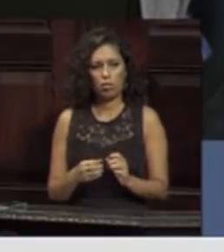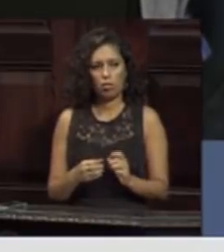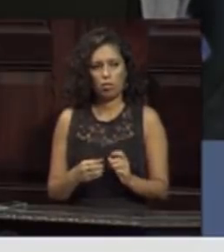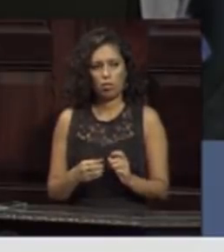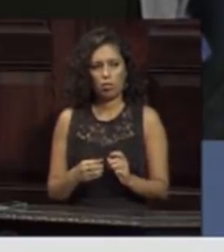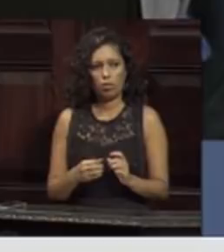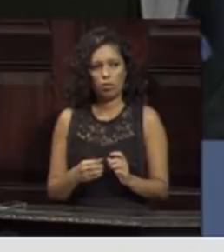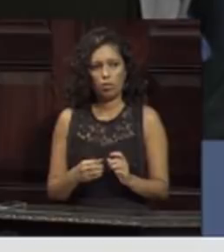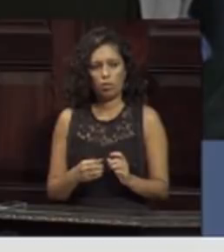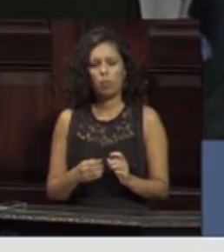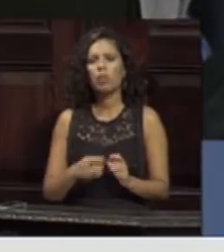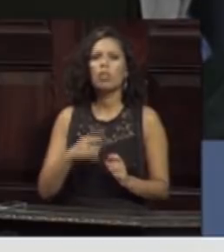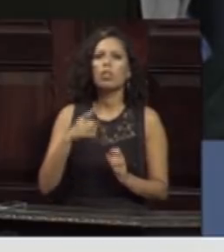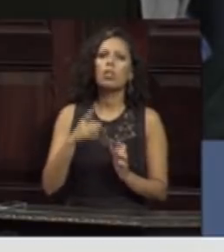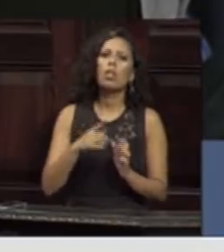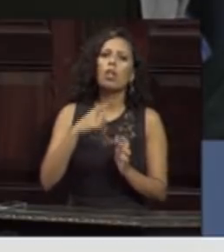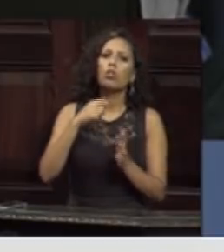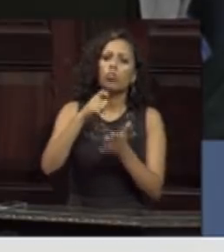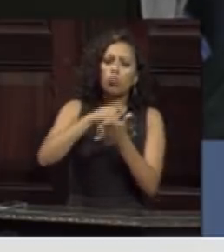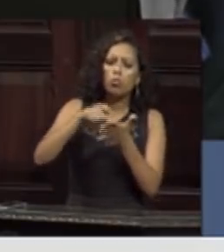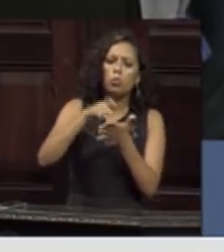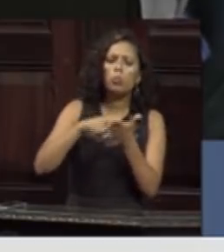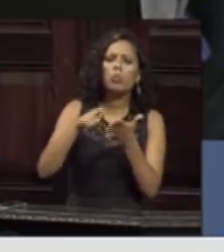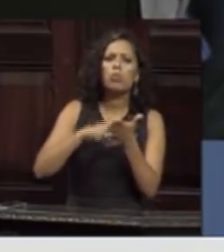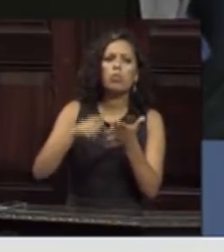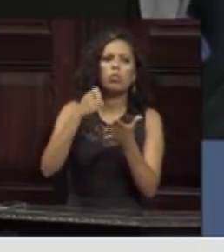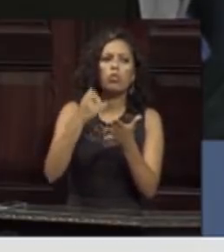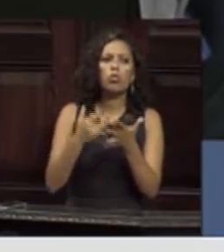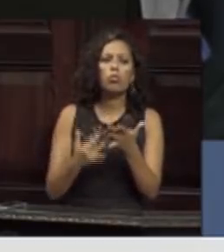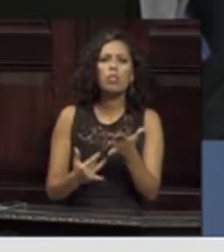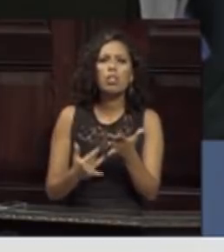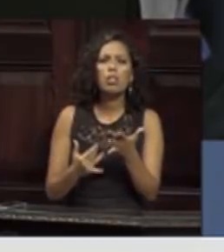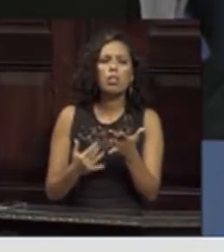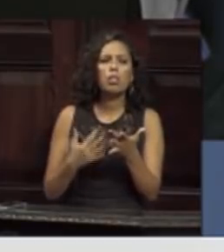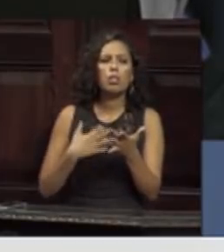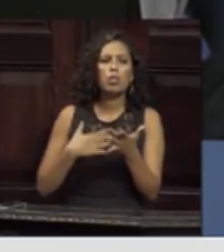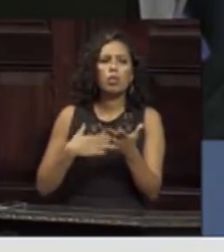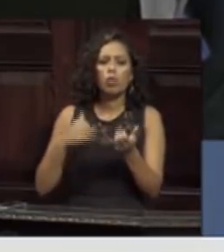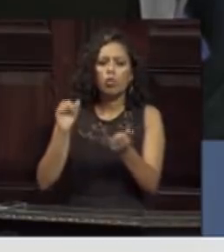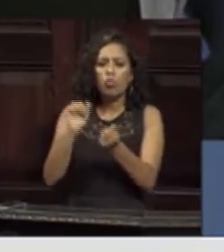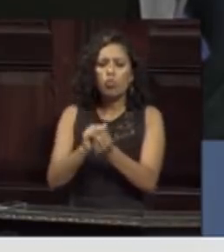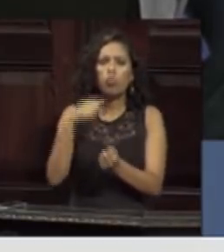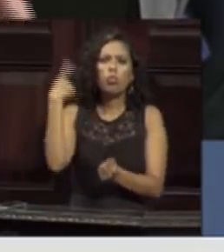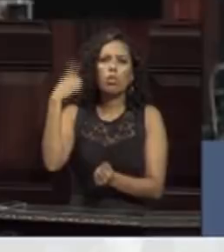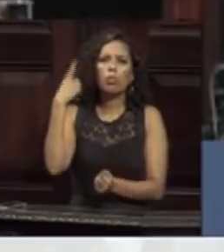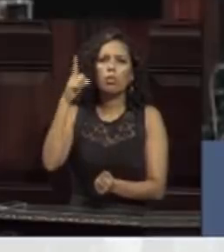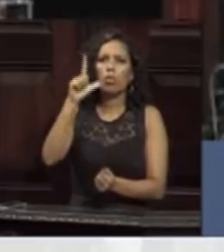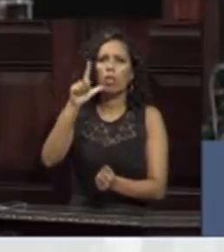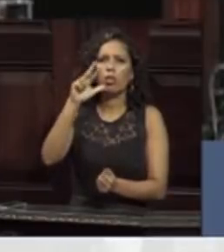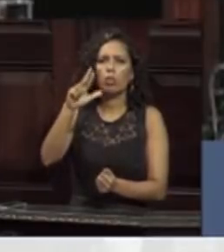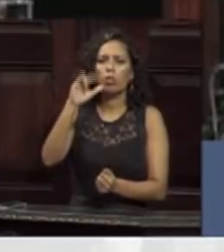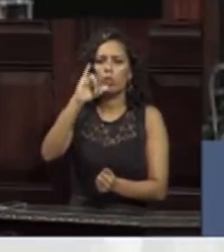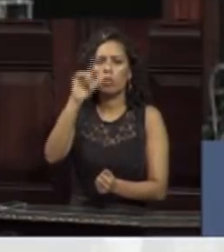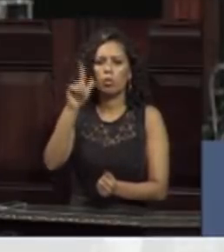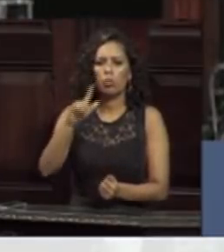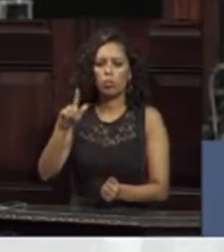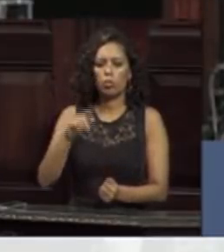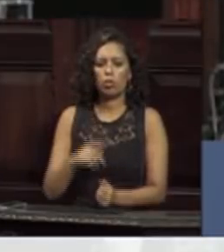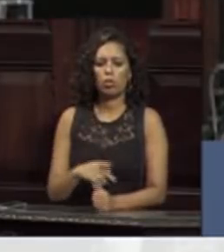meta que estava na justificativa para o texto da lei. Portanto, eu acompanho o voto do deputado Luiz Paulo. Deputado Milton